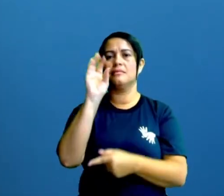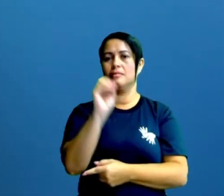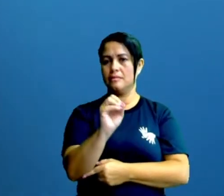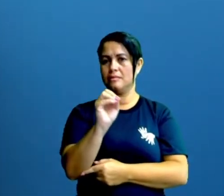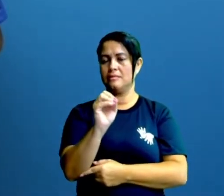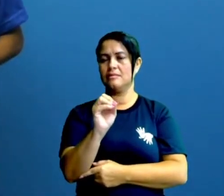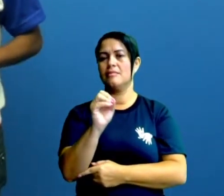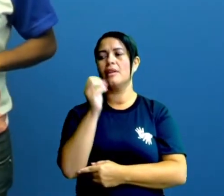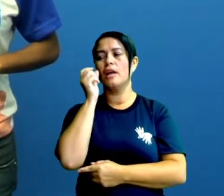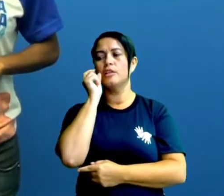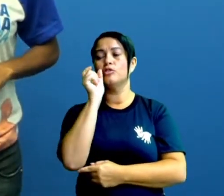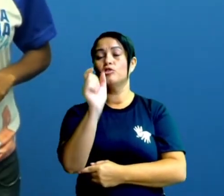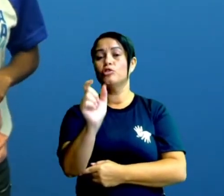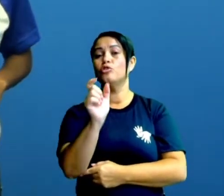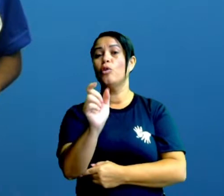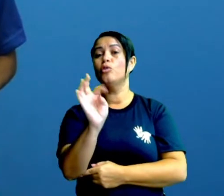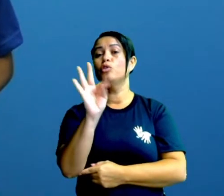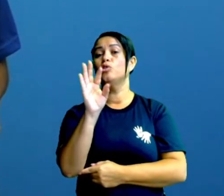palavrinha